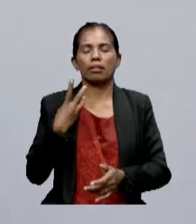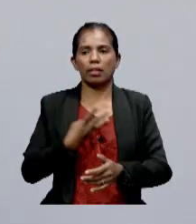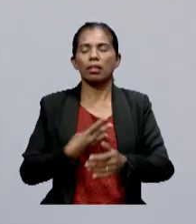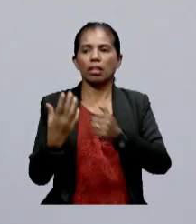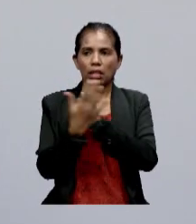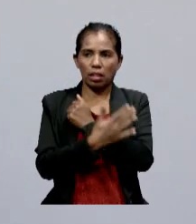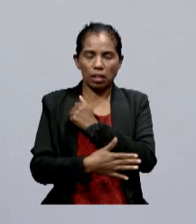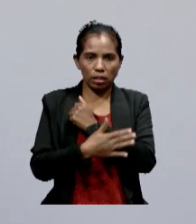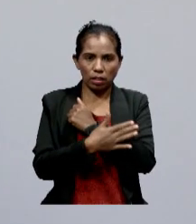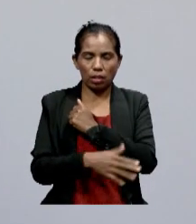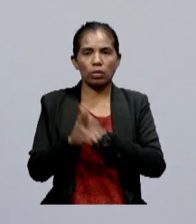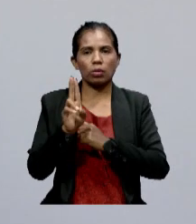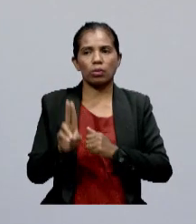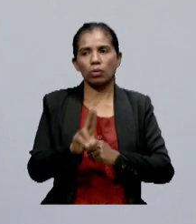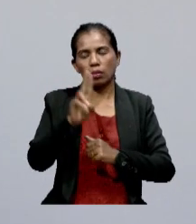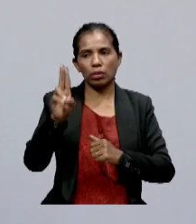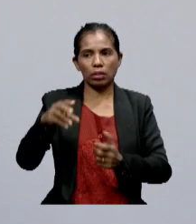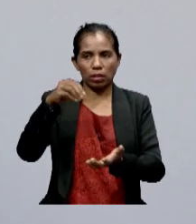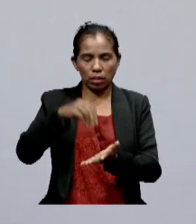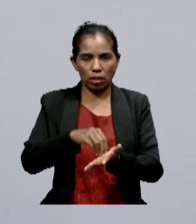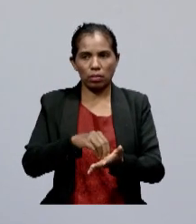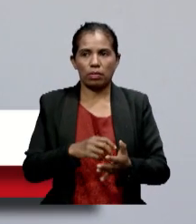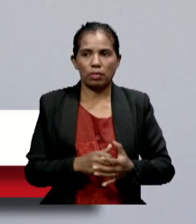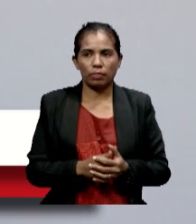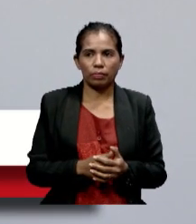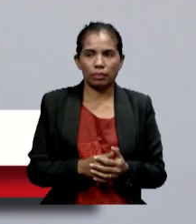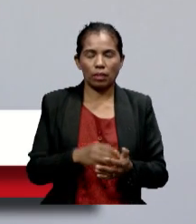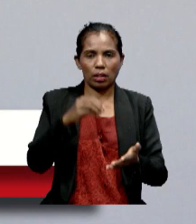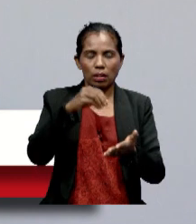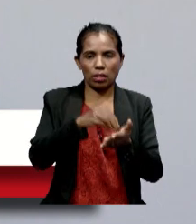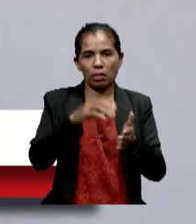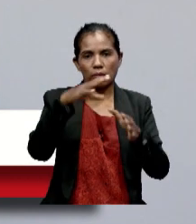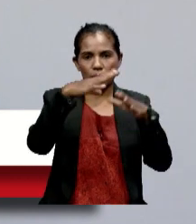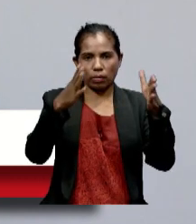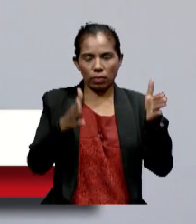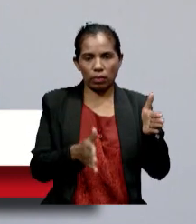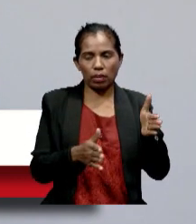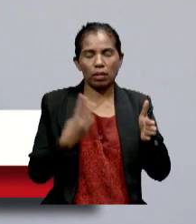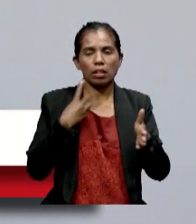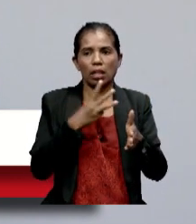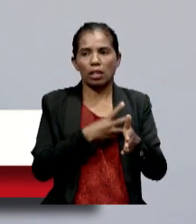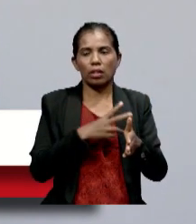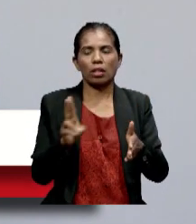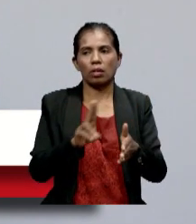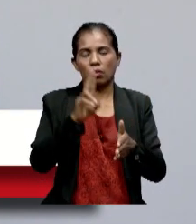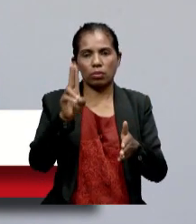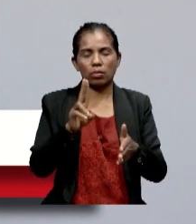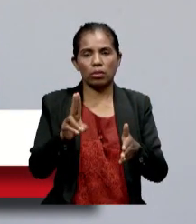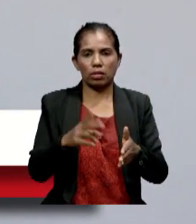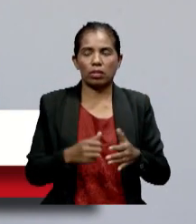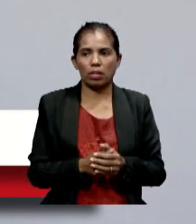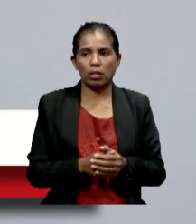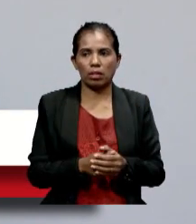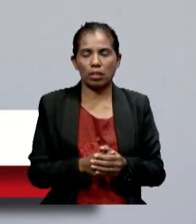usa power platform nebe ita usa solar